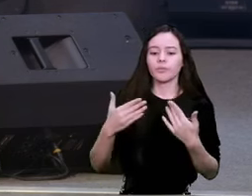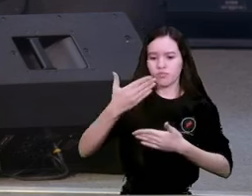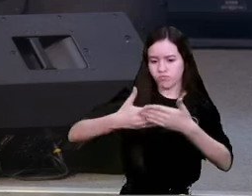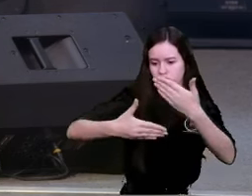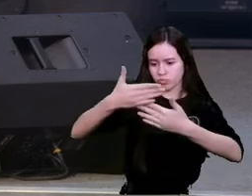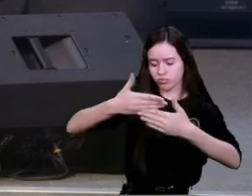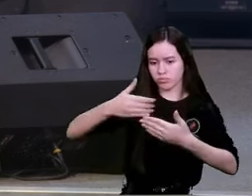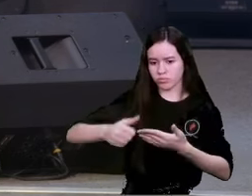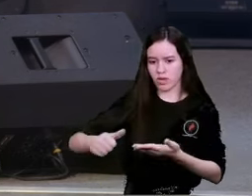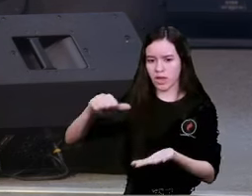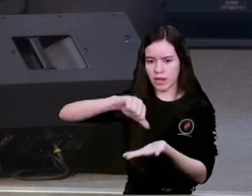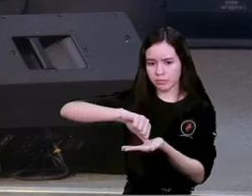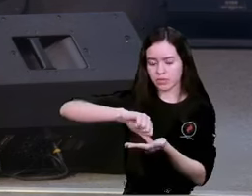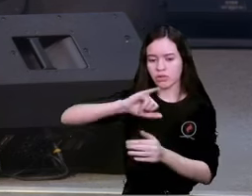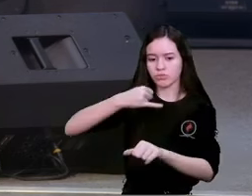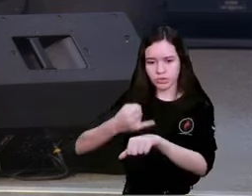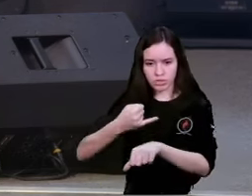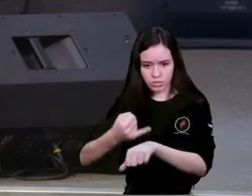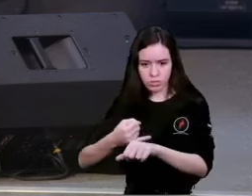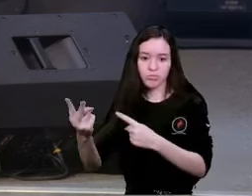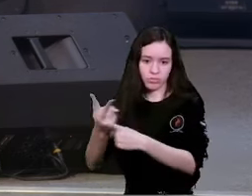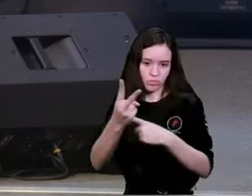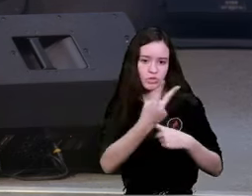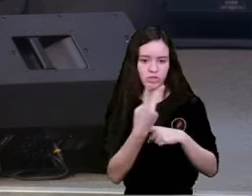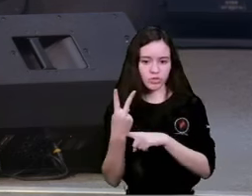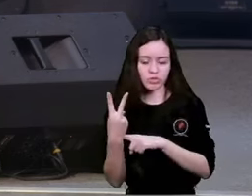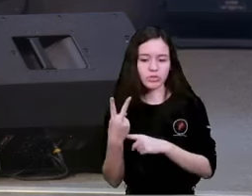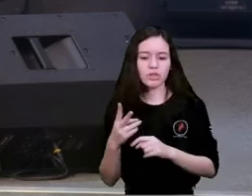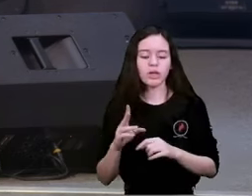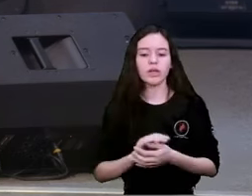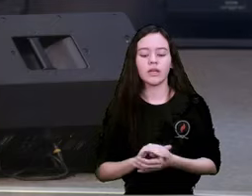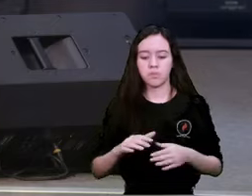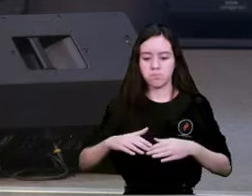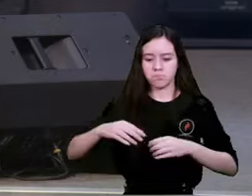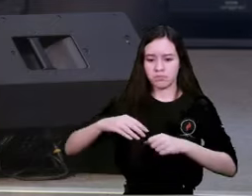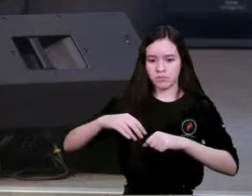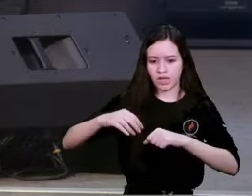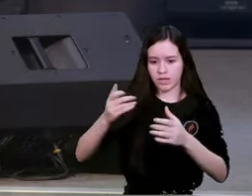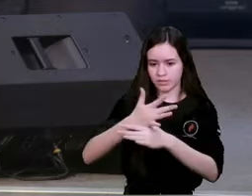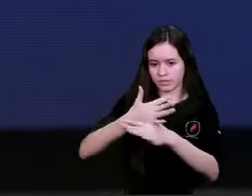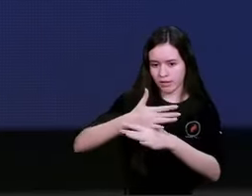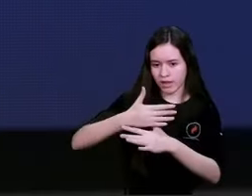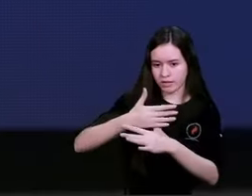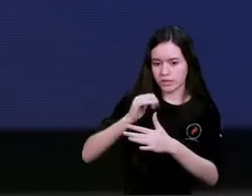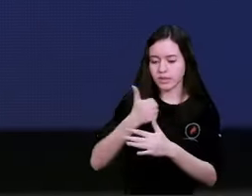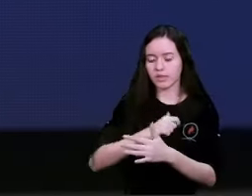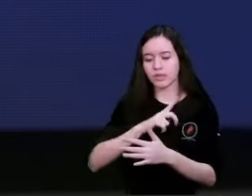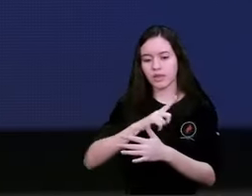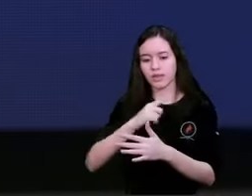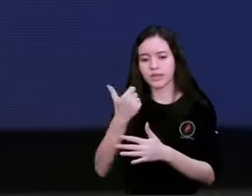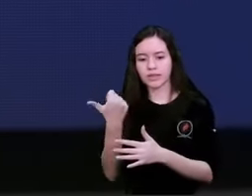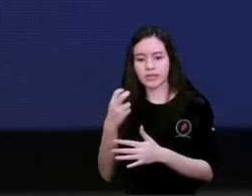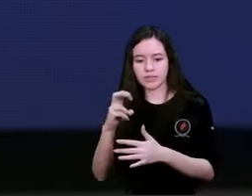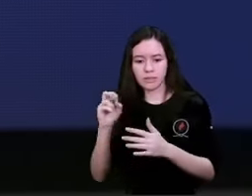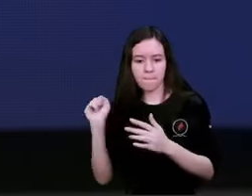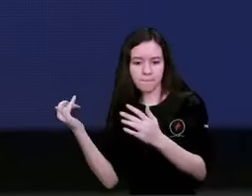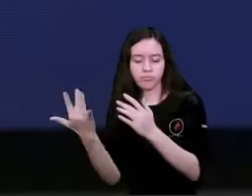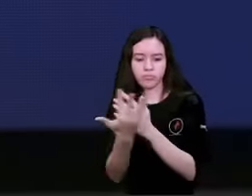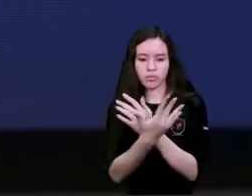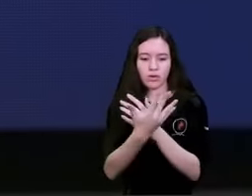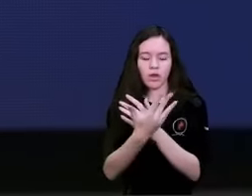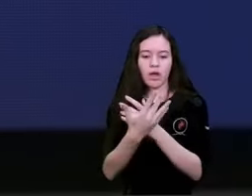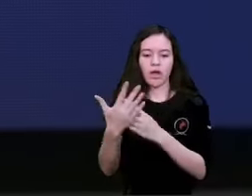capital Jerusalém estará protegida. E ao seu redor existem 15 cidades que estão dando forças